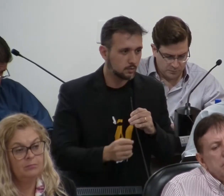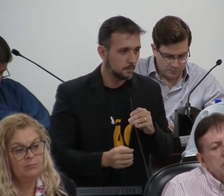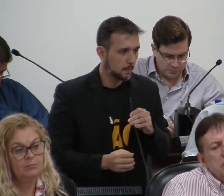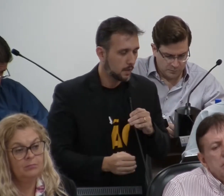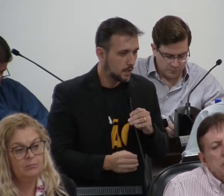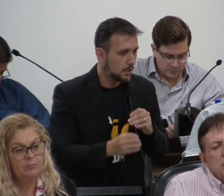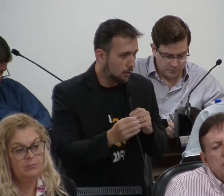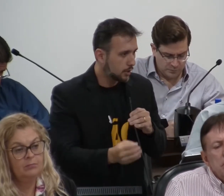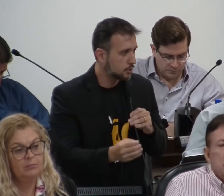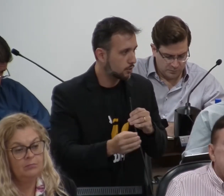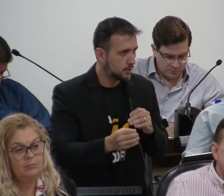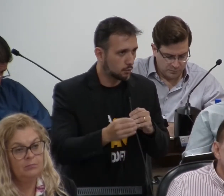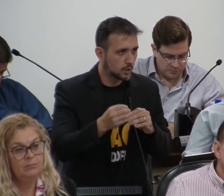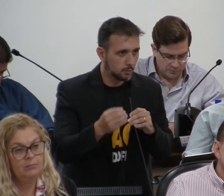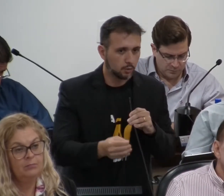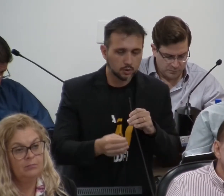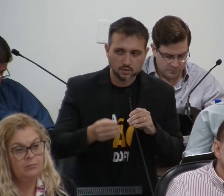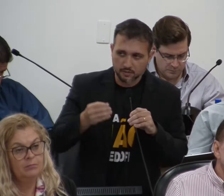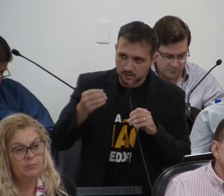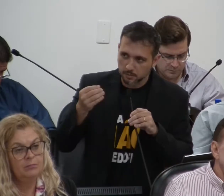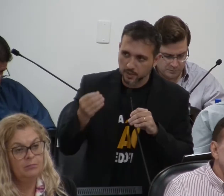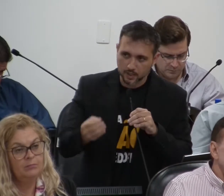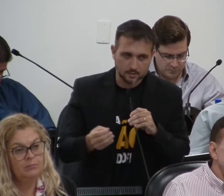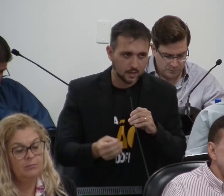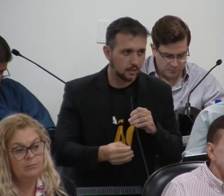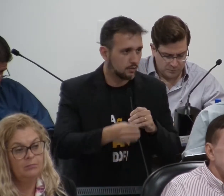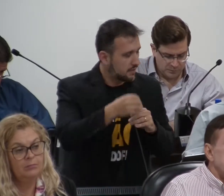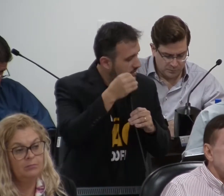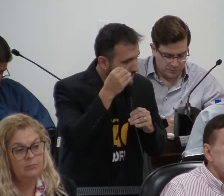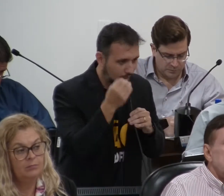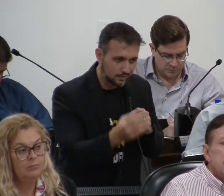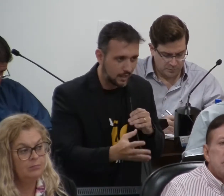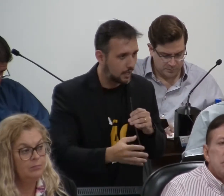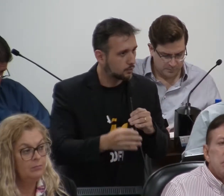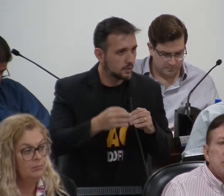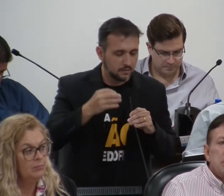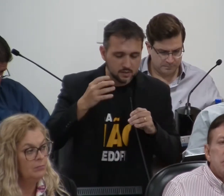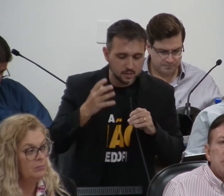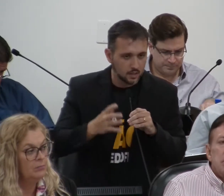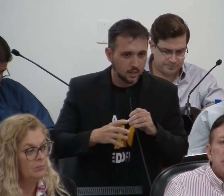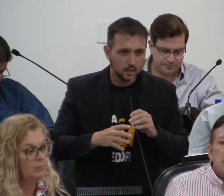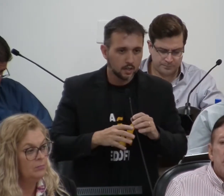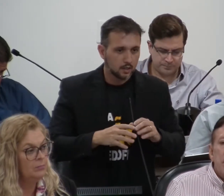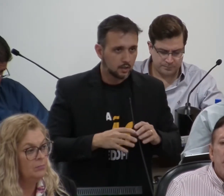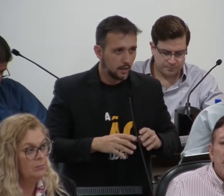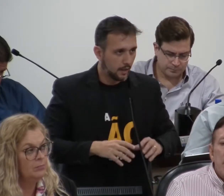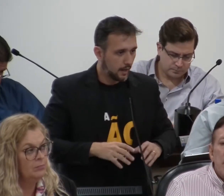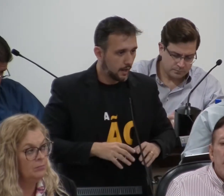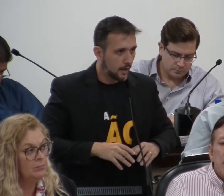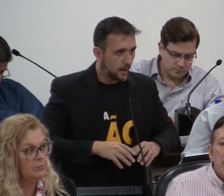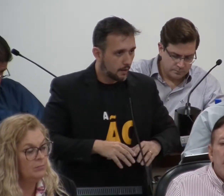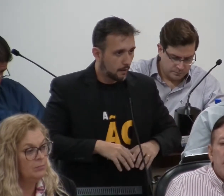ato. E lógico que o criminoso deve ser penalizado, deve ser tratado, deve ser